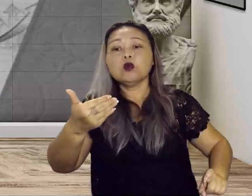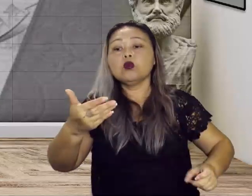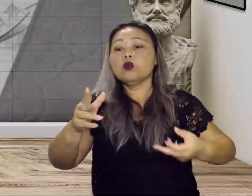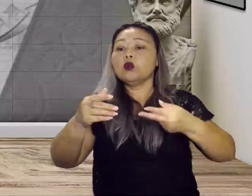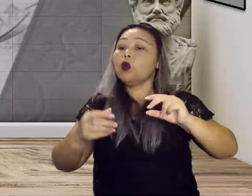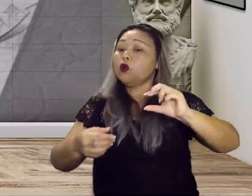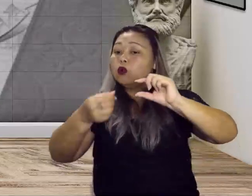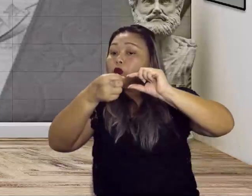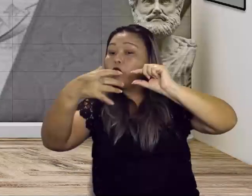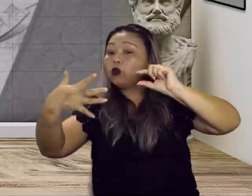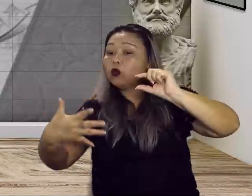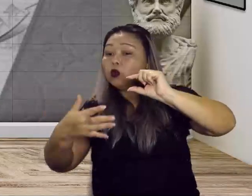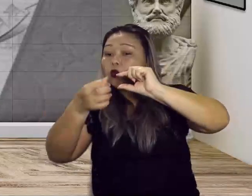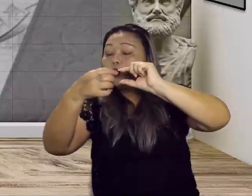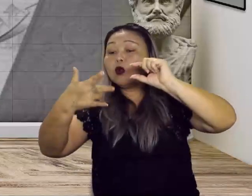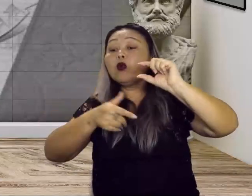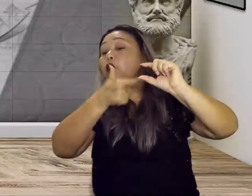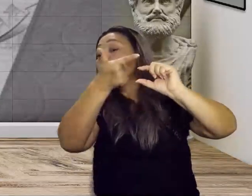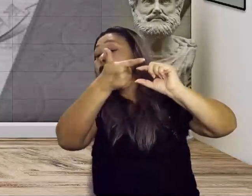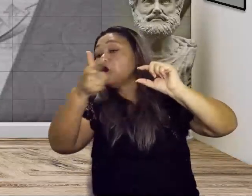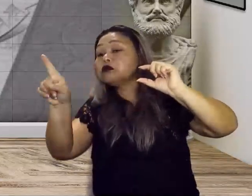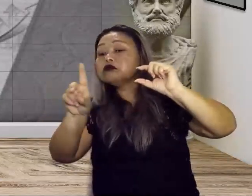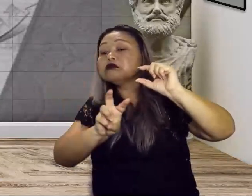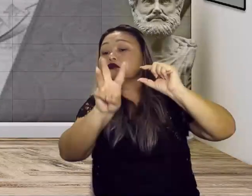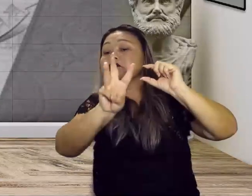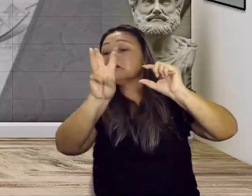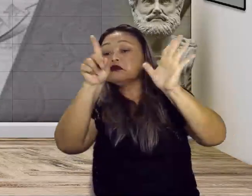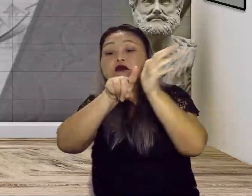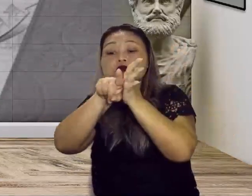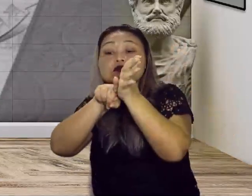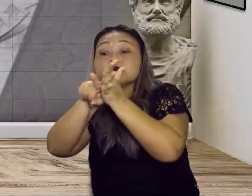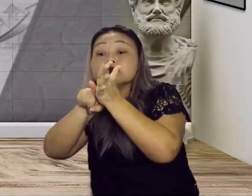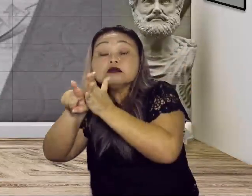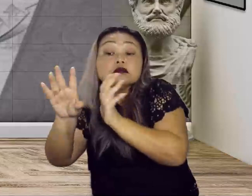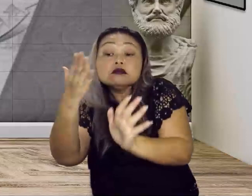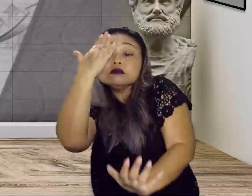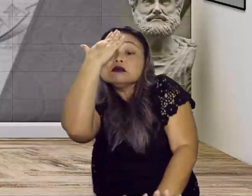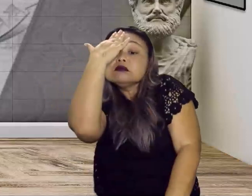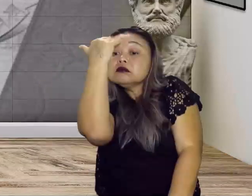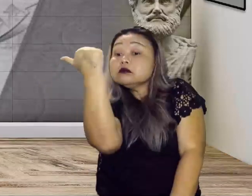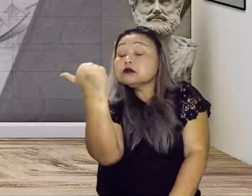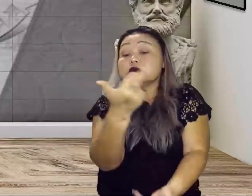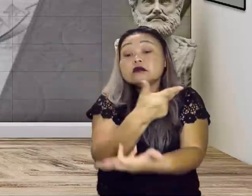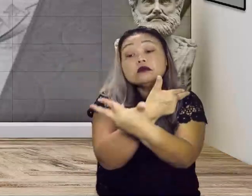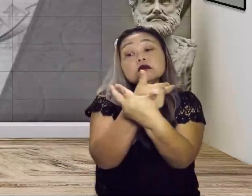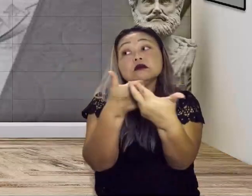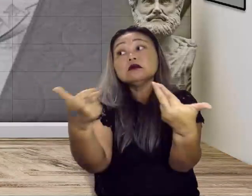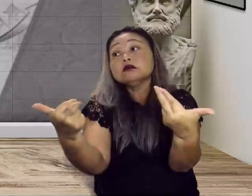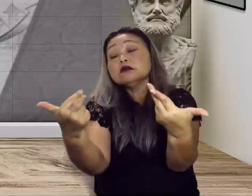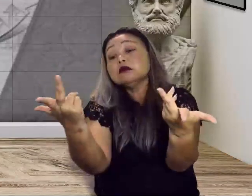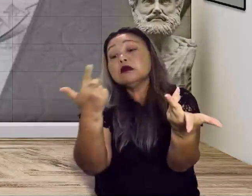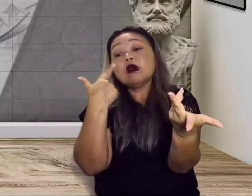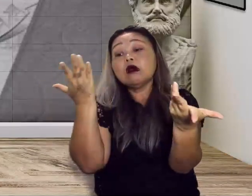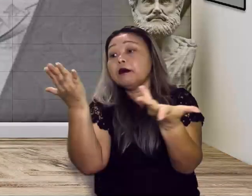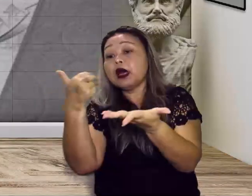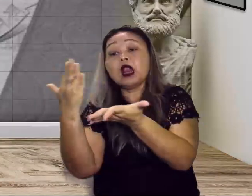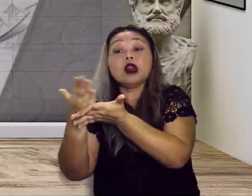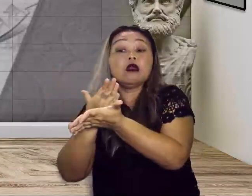Google ou outros sites de pesquisa para saber sobre as coisas. Às